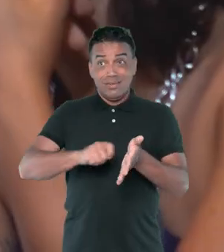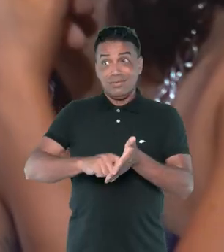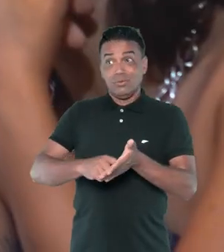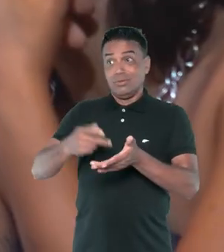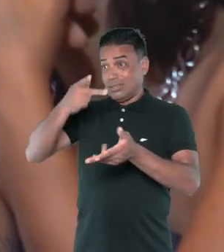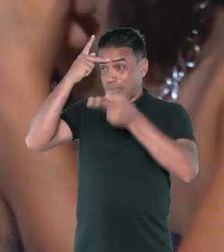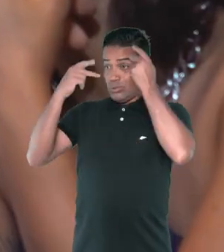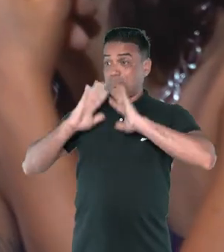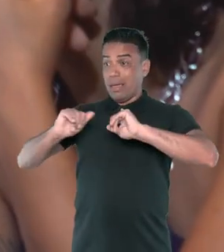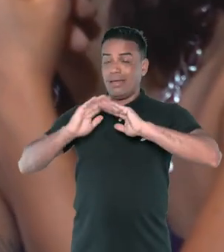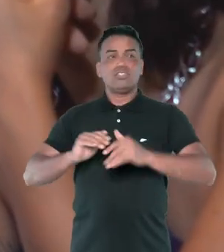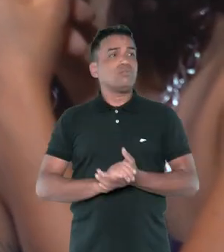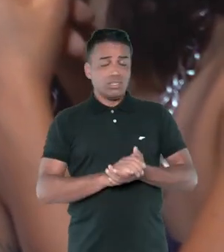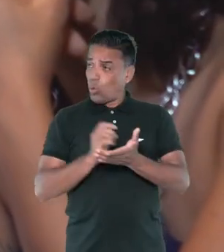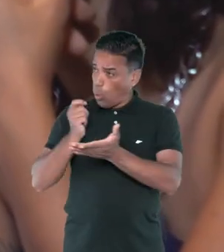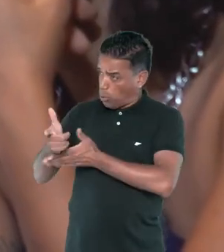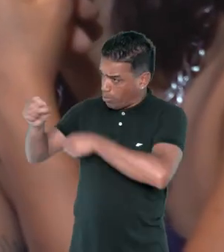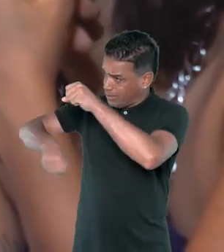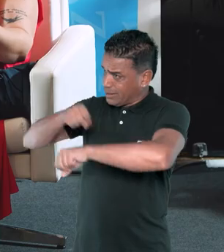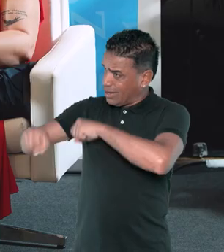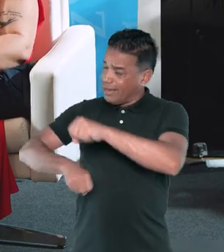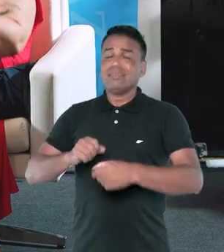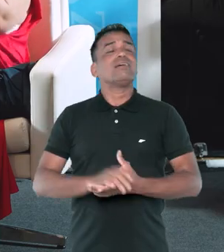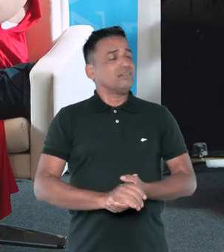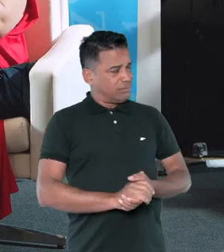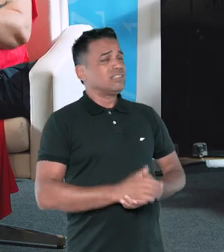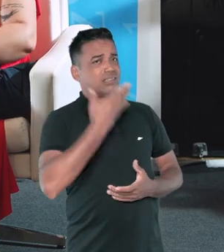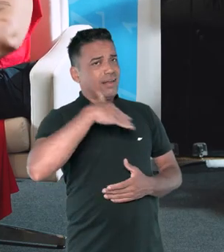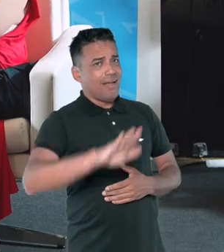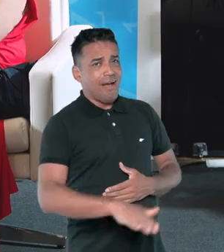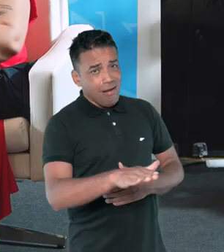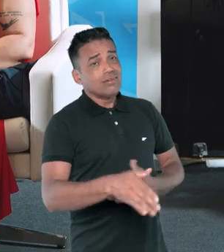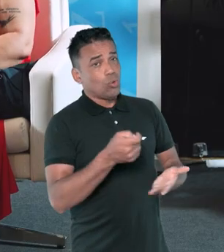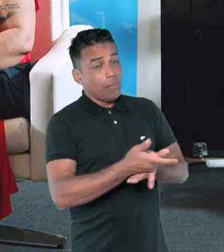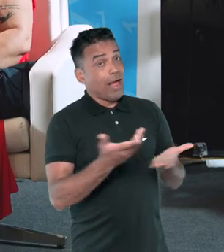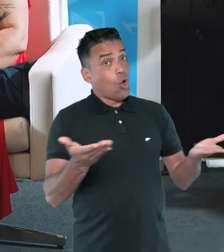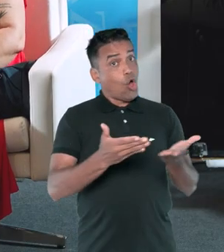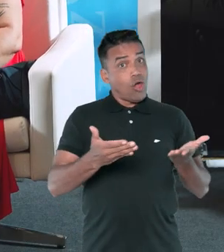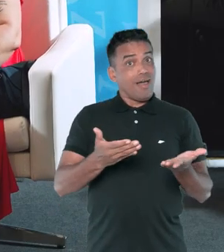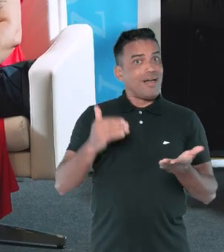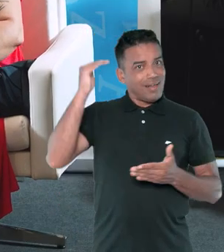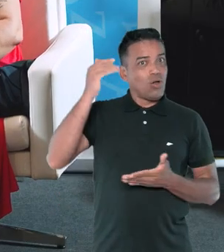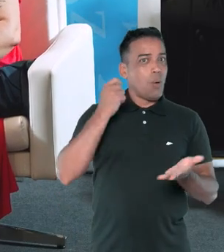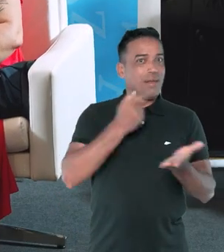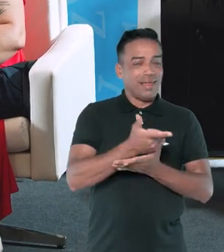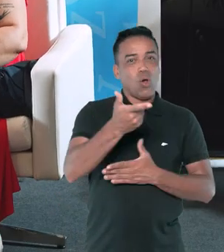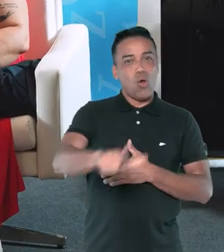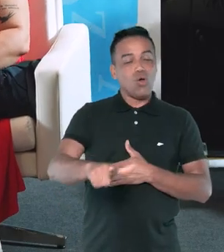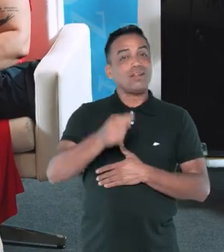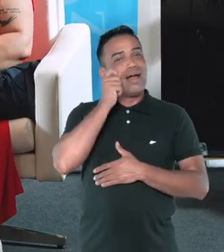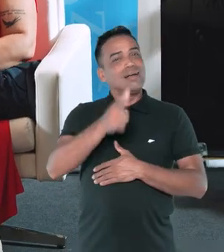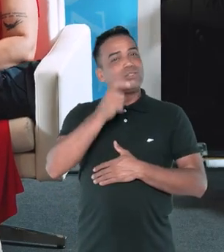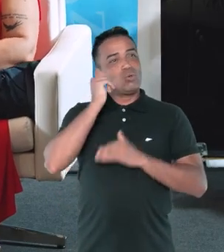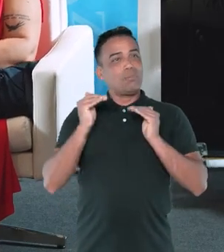na verdade. Você comprou a bicicleta? Comprei a bicicleta de quando eu era pequena, já comprei outra agora com o dinheiro da oração. Comprei um